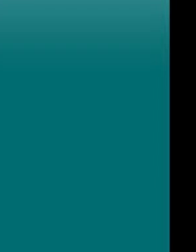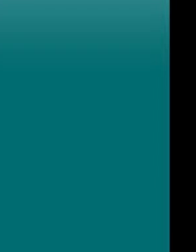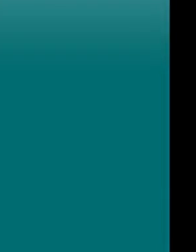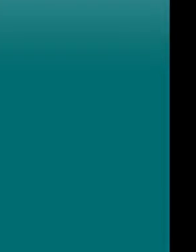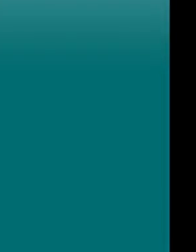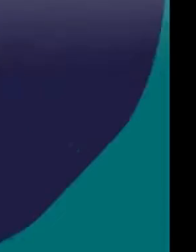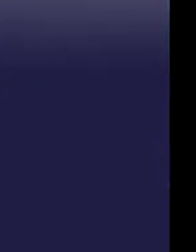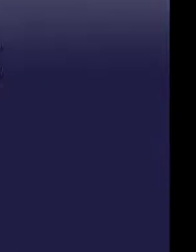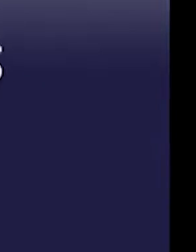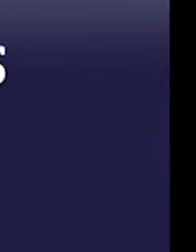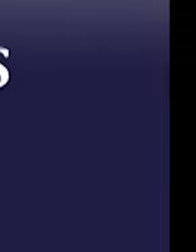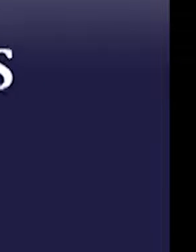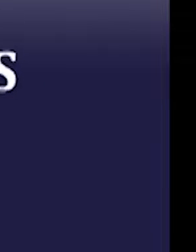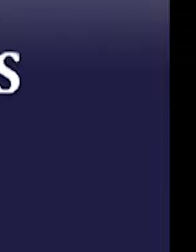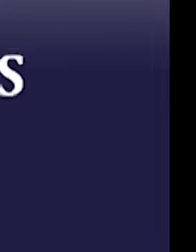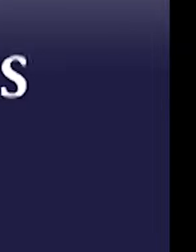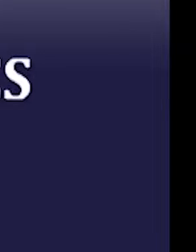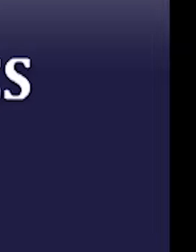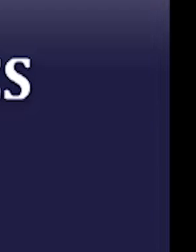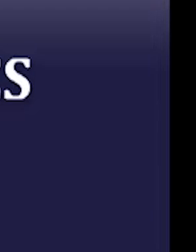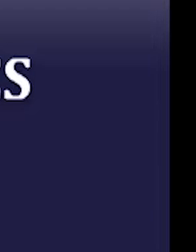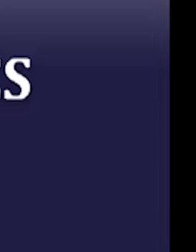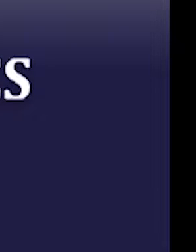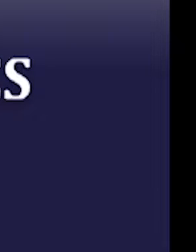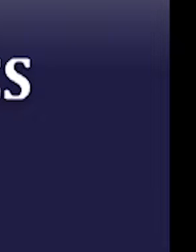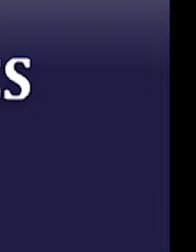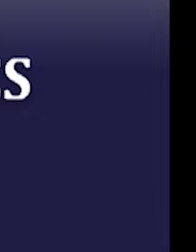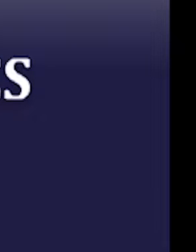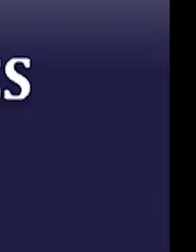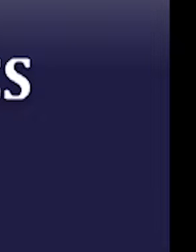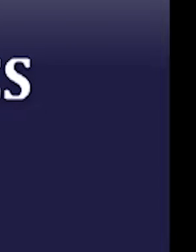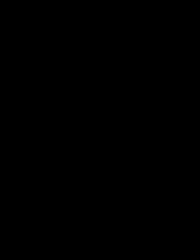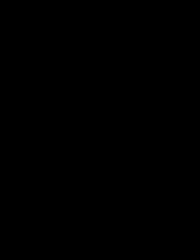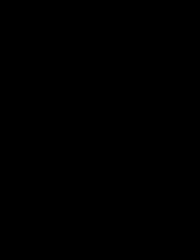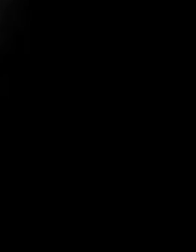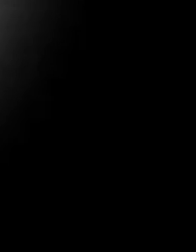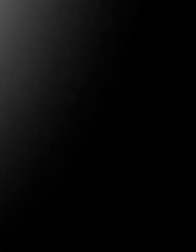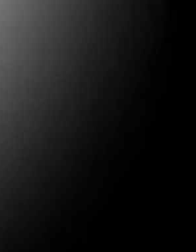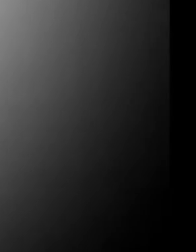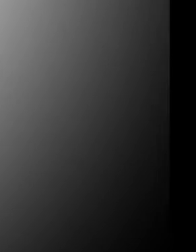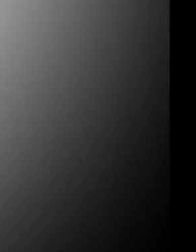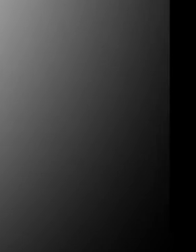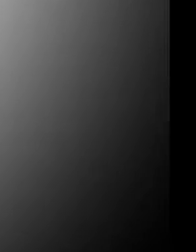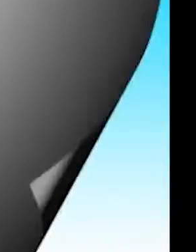seu. Câmara de Vereadores, a serviço da comunidade.